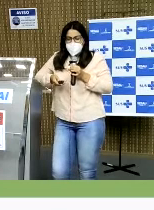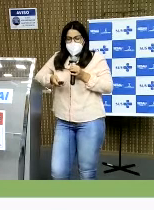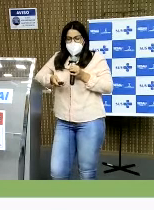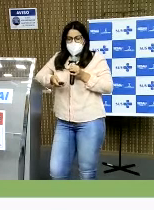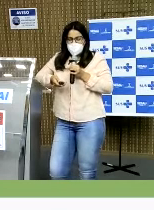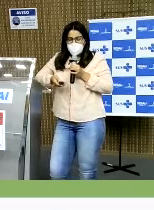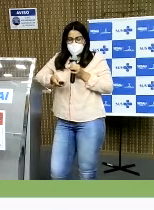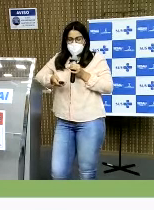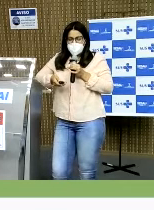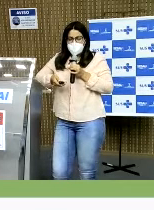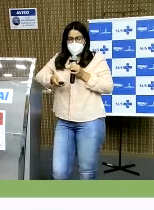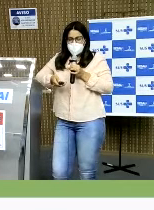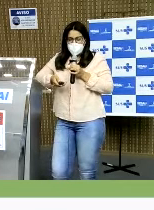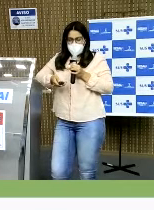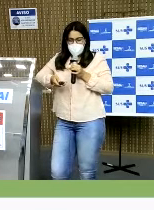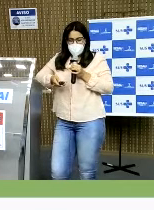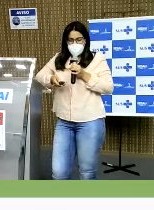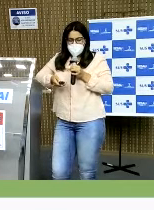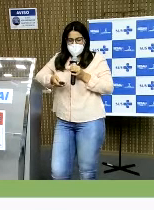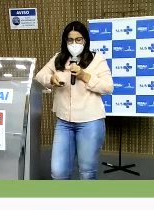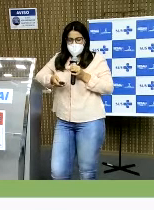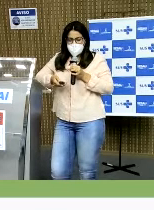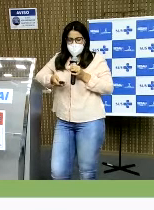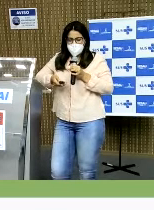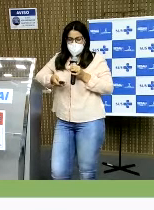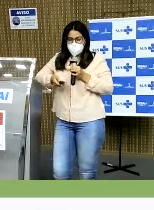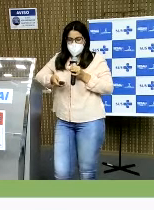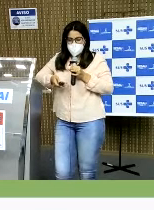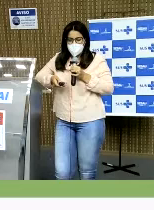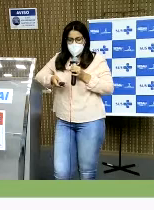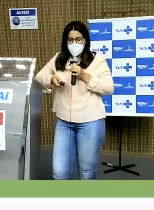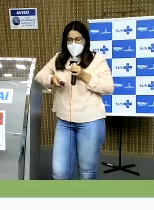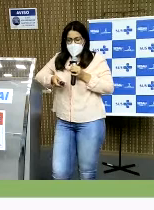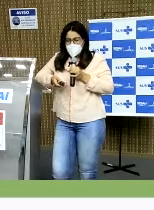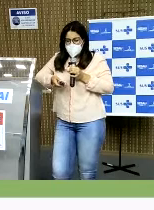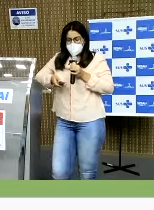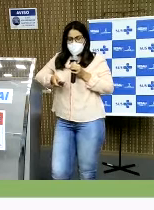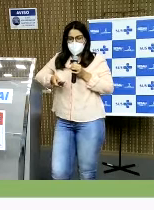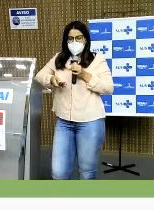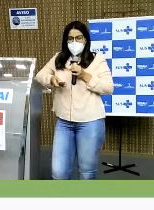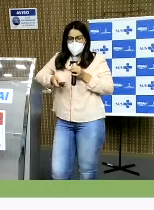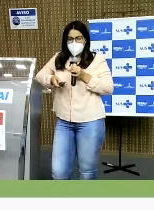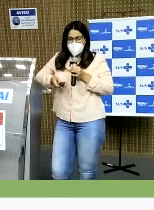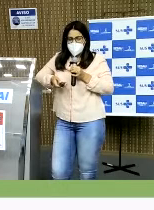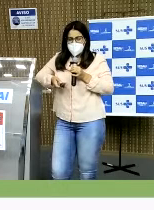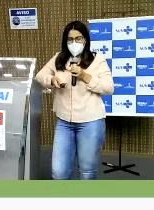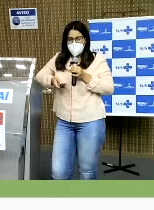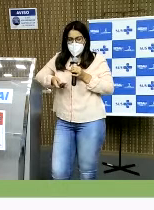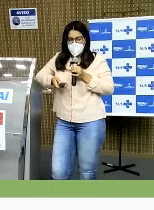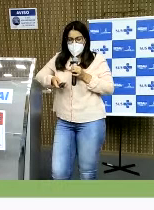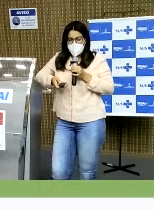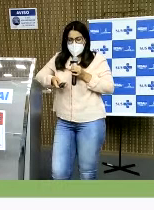Família. 69% em 2020. E no primeiro semestre de 2021, 85%.